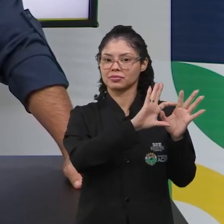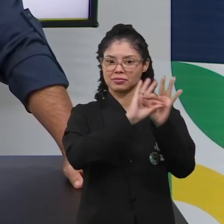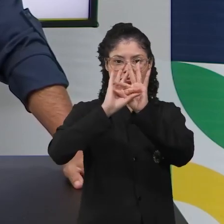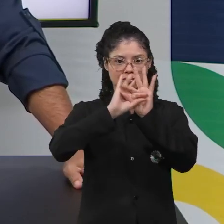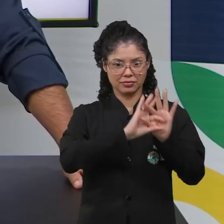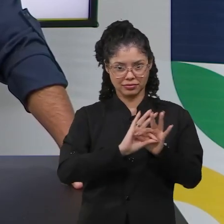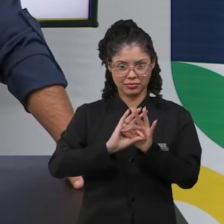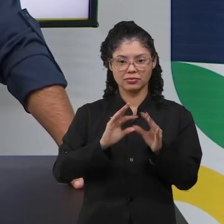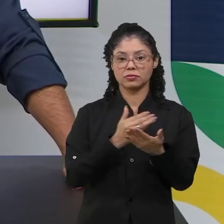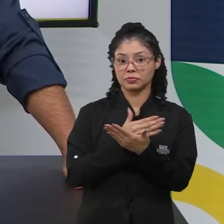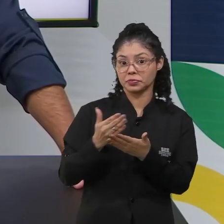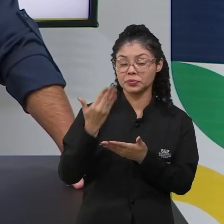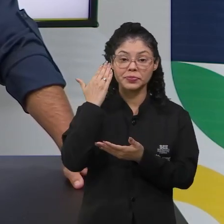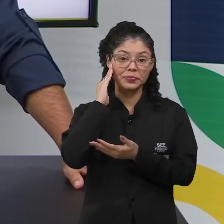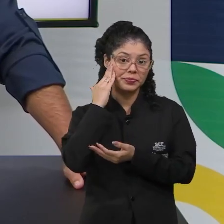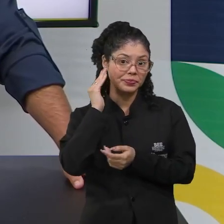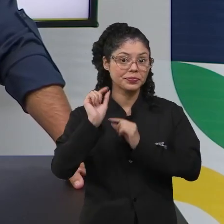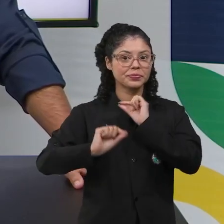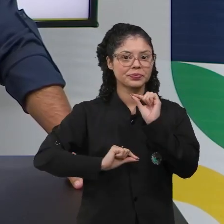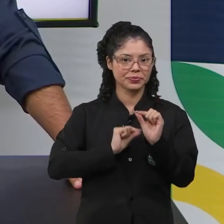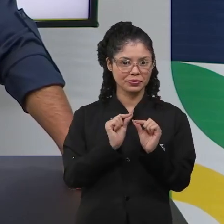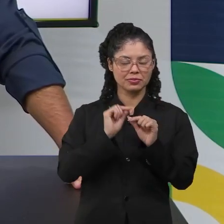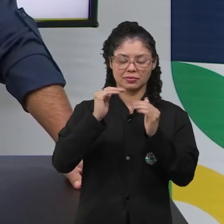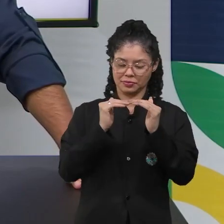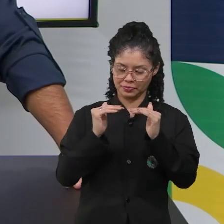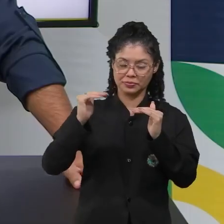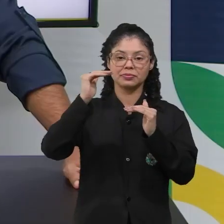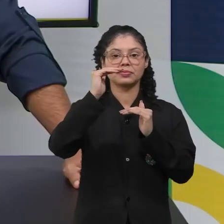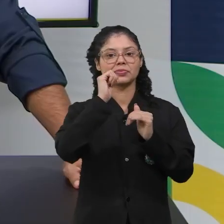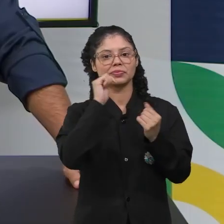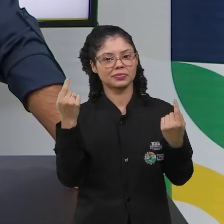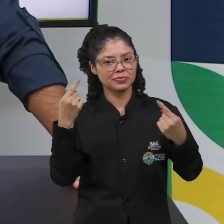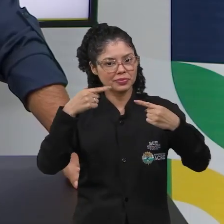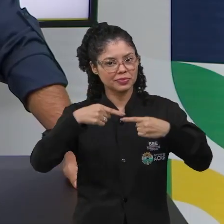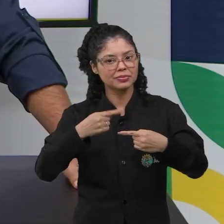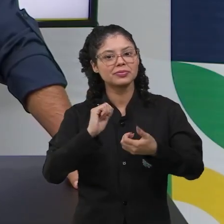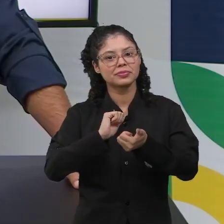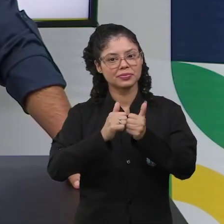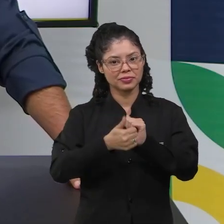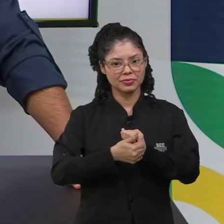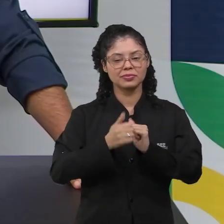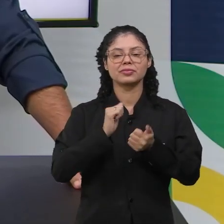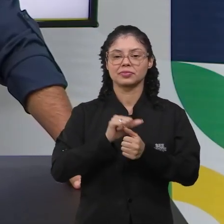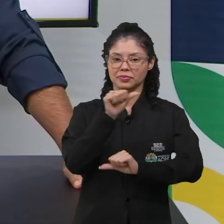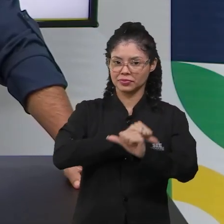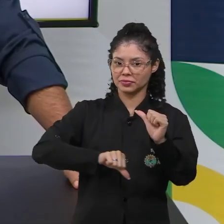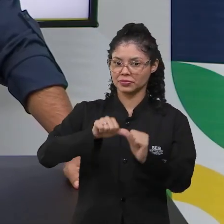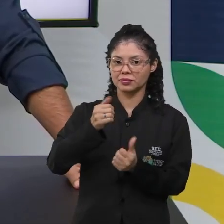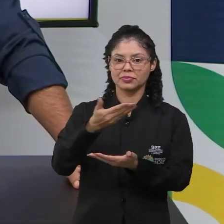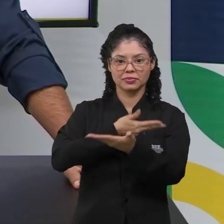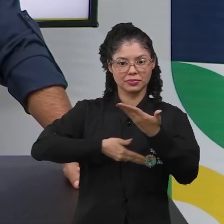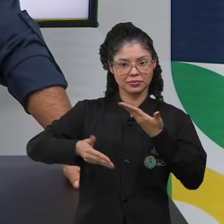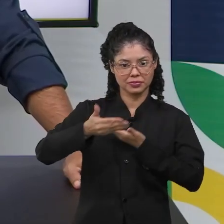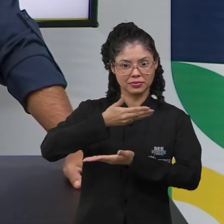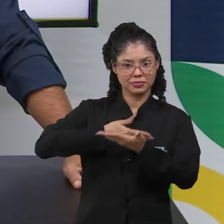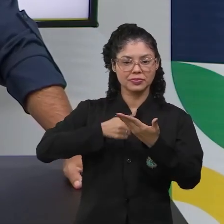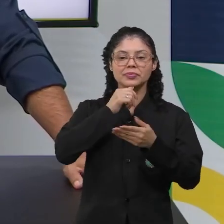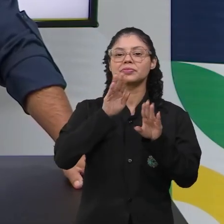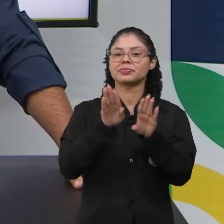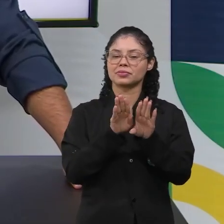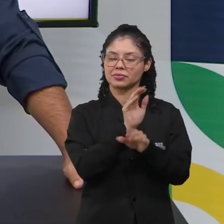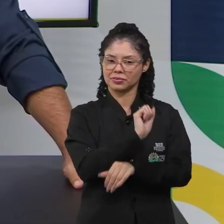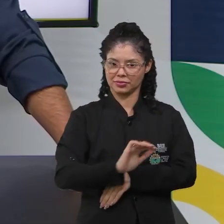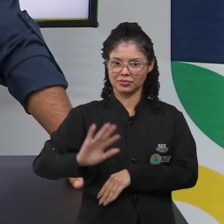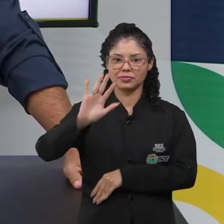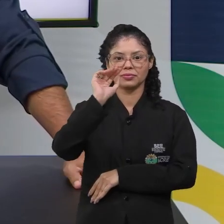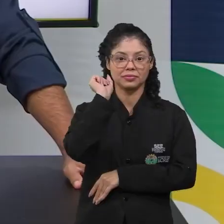importante a gente começar a compreender e entender que vai muito além da competição esportiva. É um momento de troca, de interação entre as